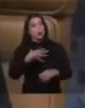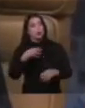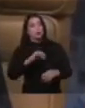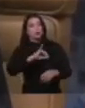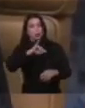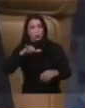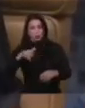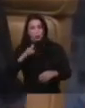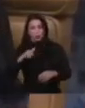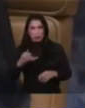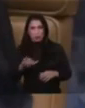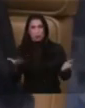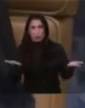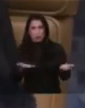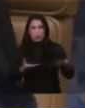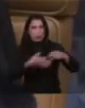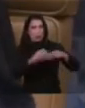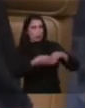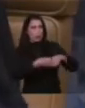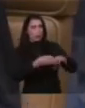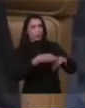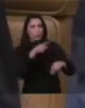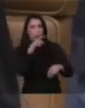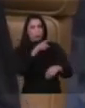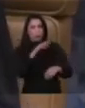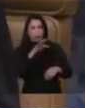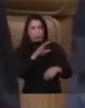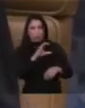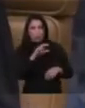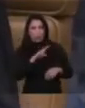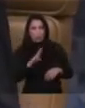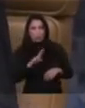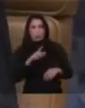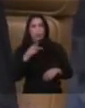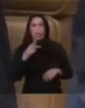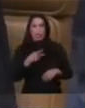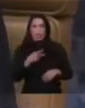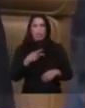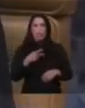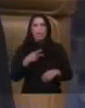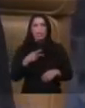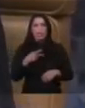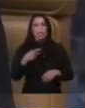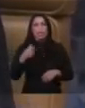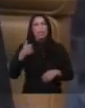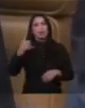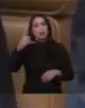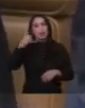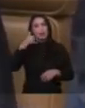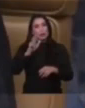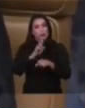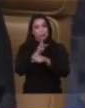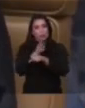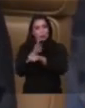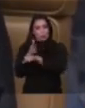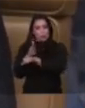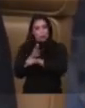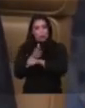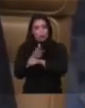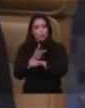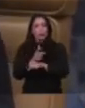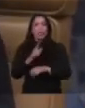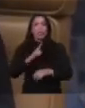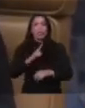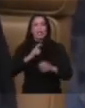hoje ministro do Tribunal de Contas, muito dignamente, gravou um vídeo divulgado